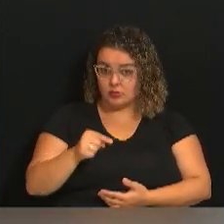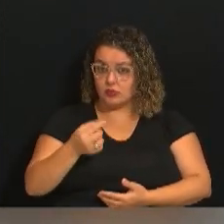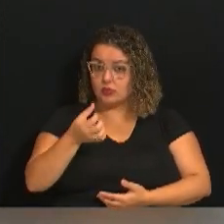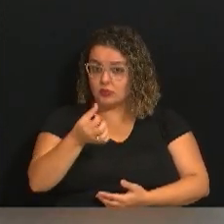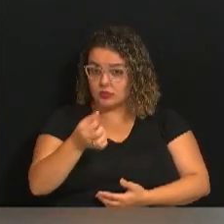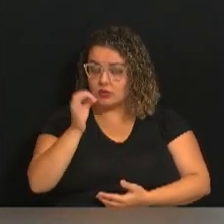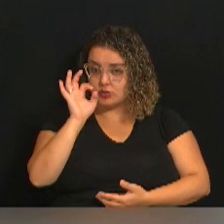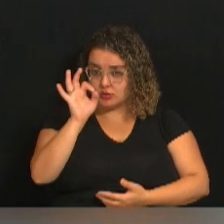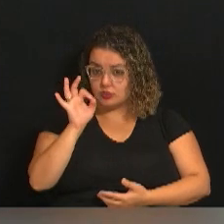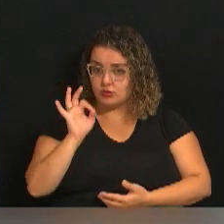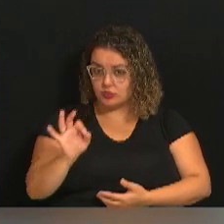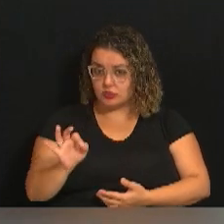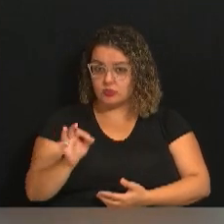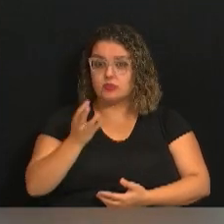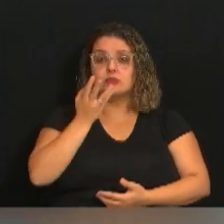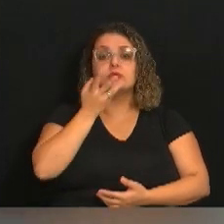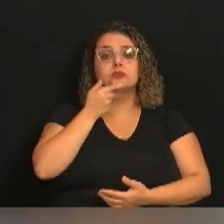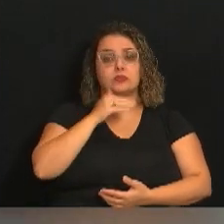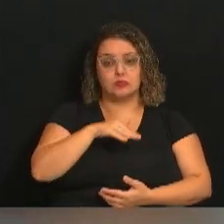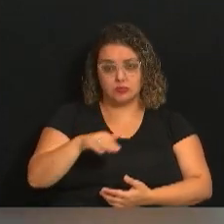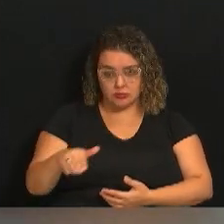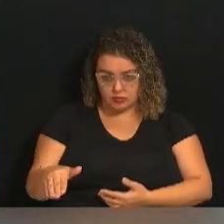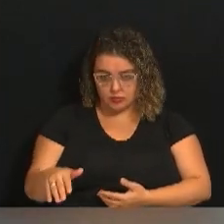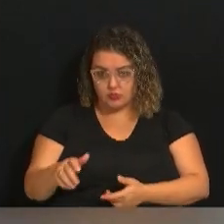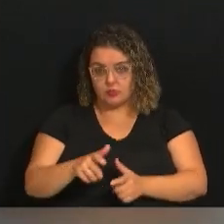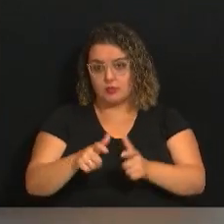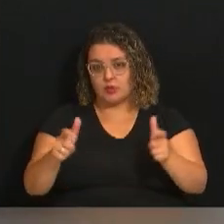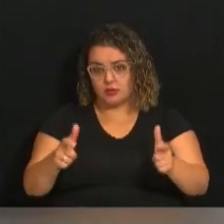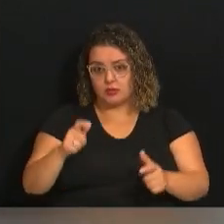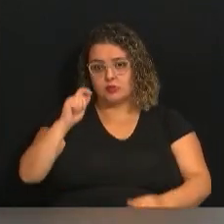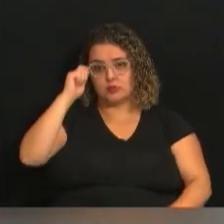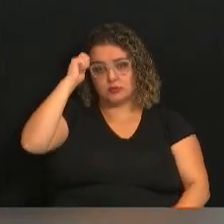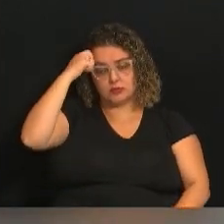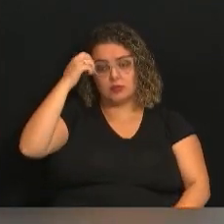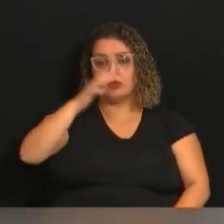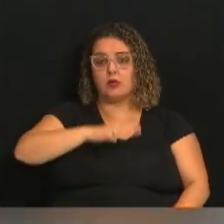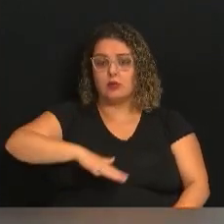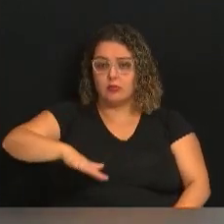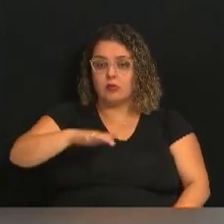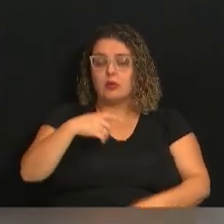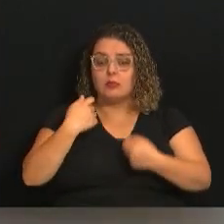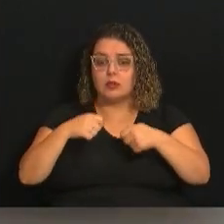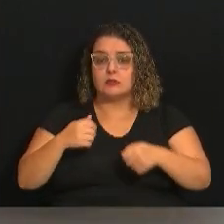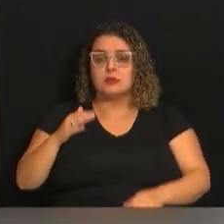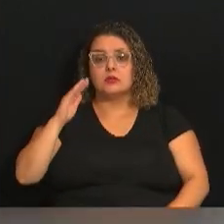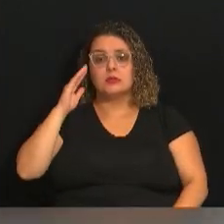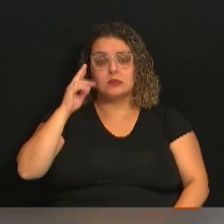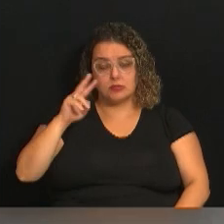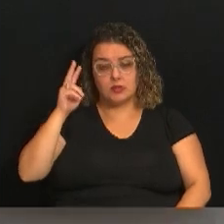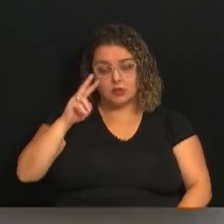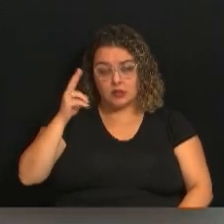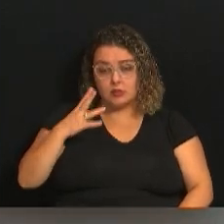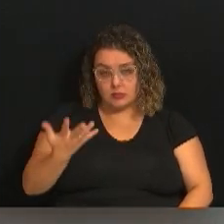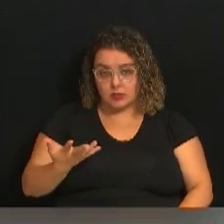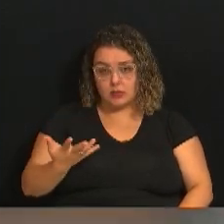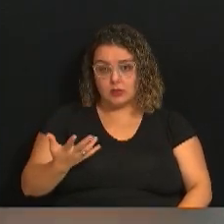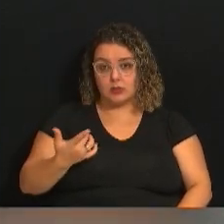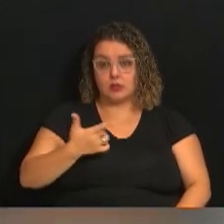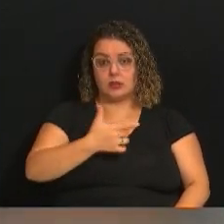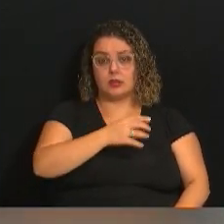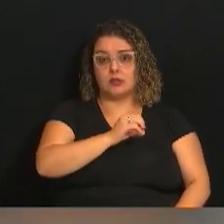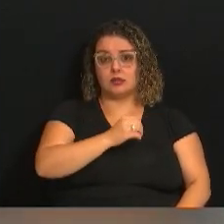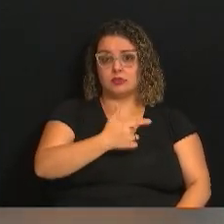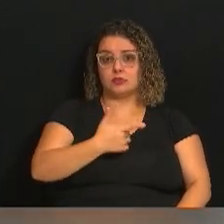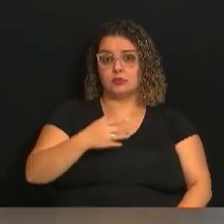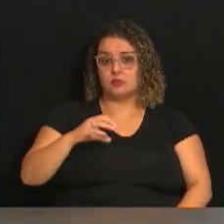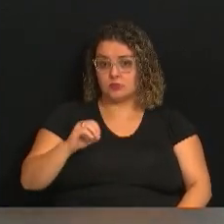54,6% das nossas crianças são negras. E a gente precisa lembrar que em